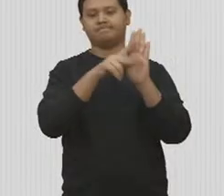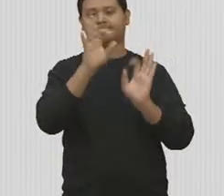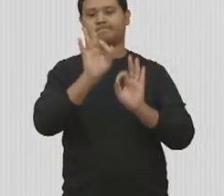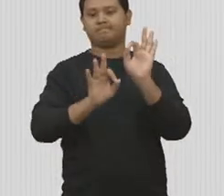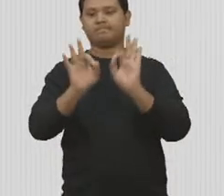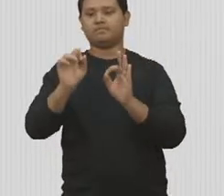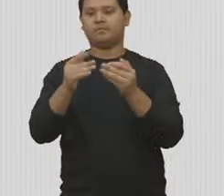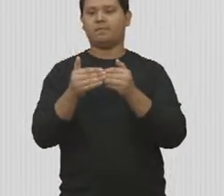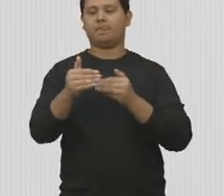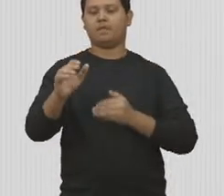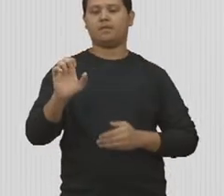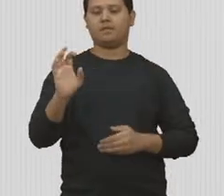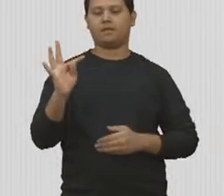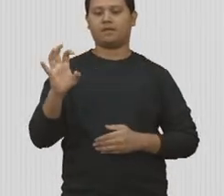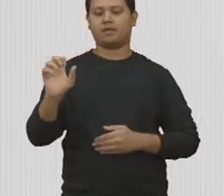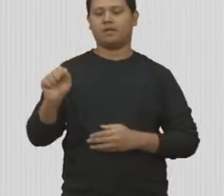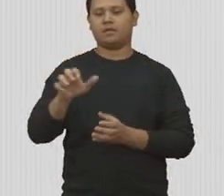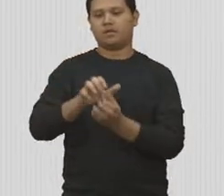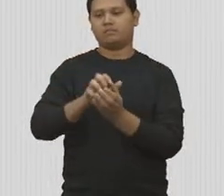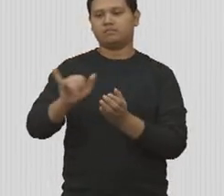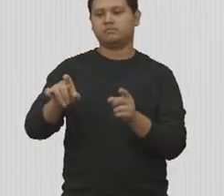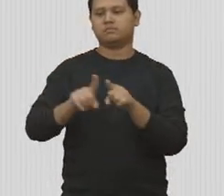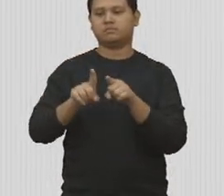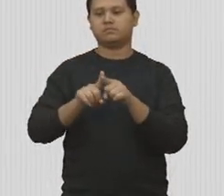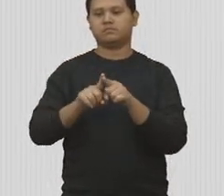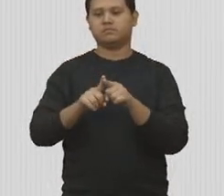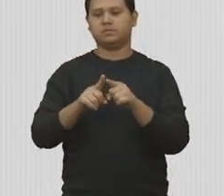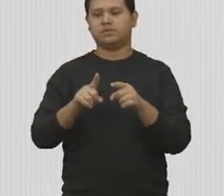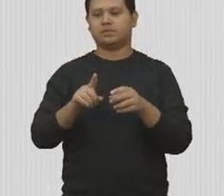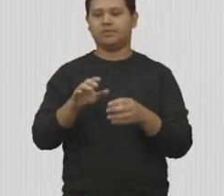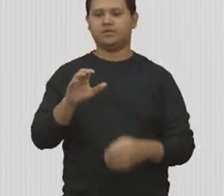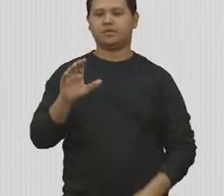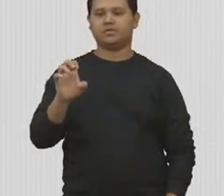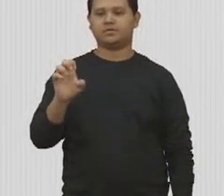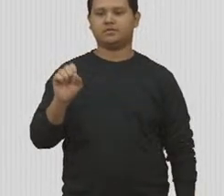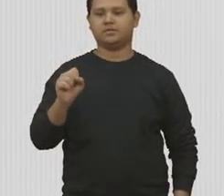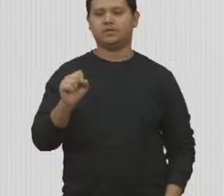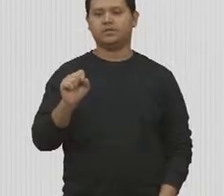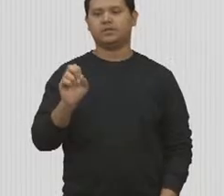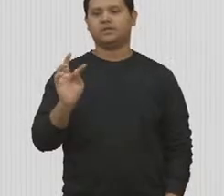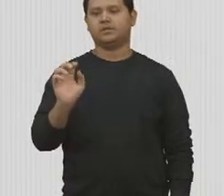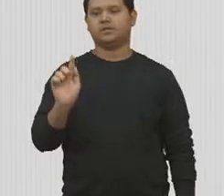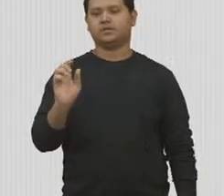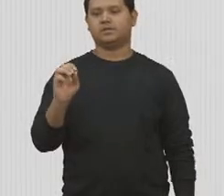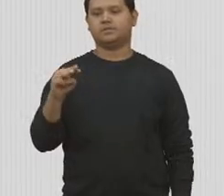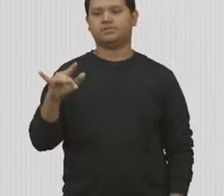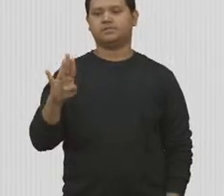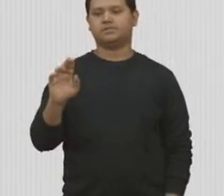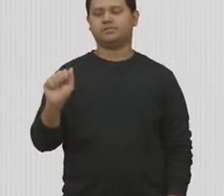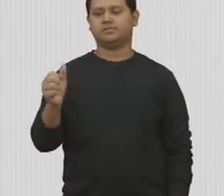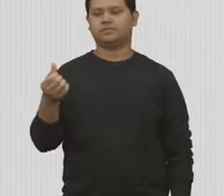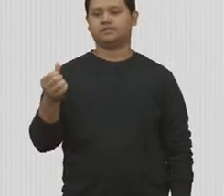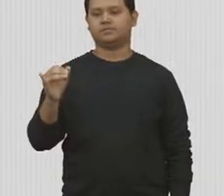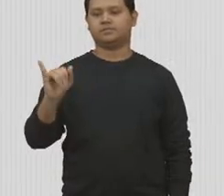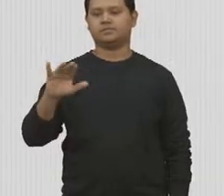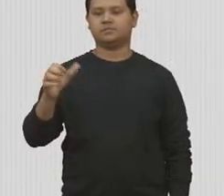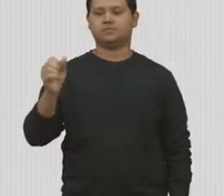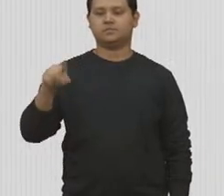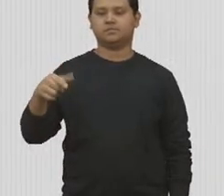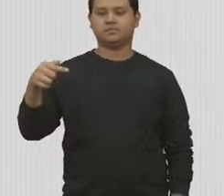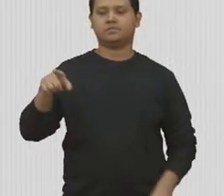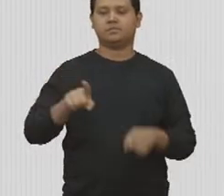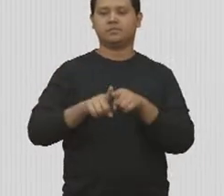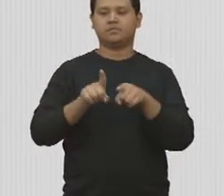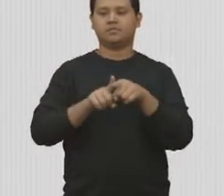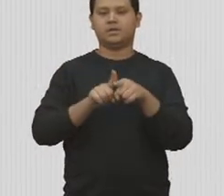ampliação da ETA 3, esgotamento das bacias 6 e 7, duplicação da ET Central,